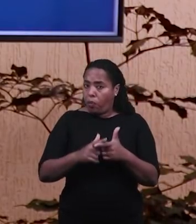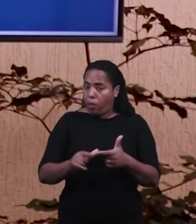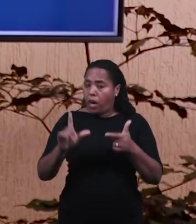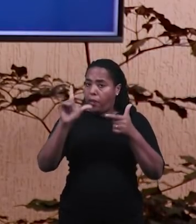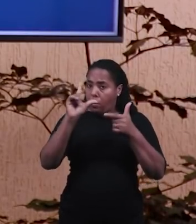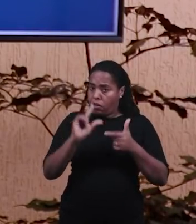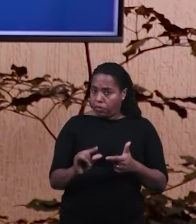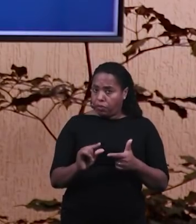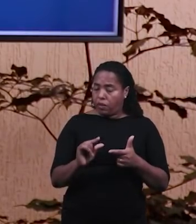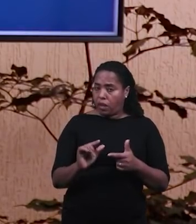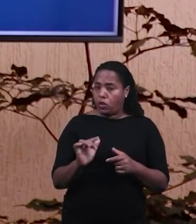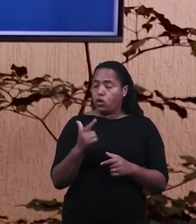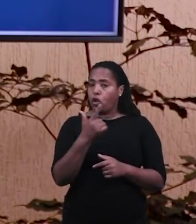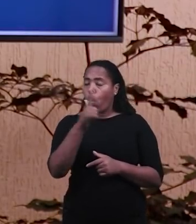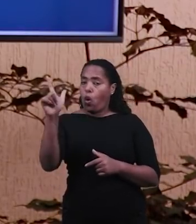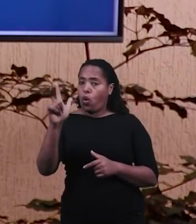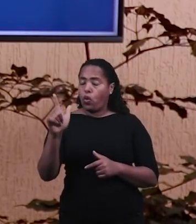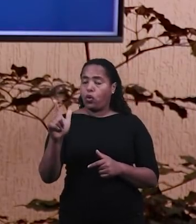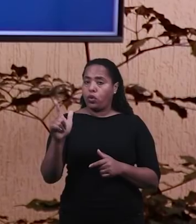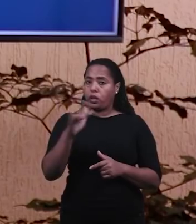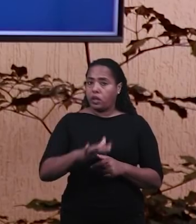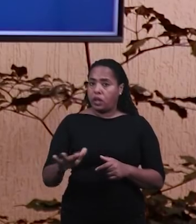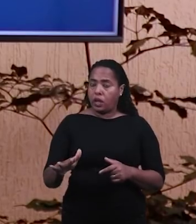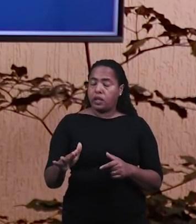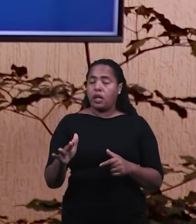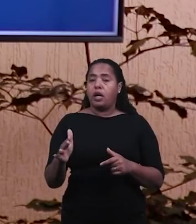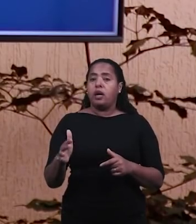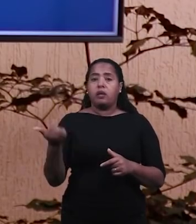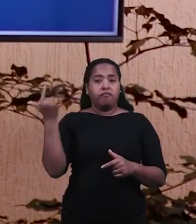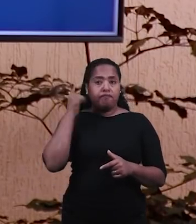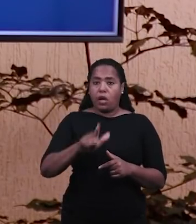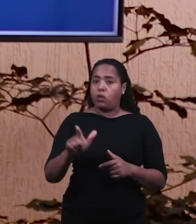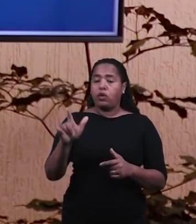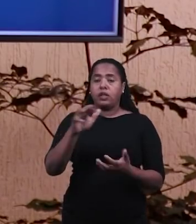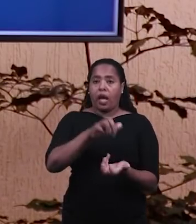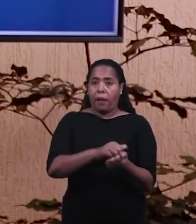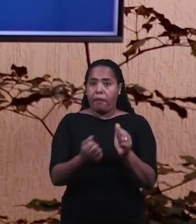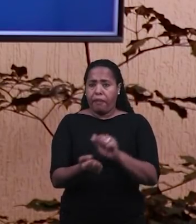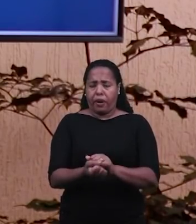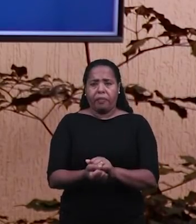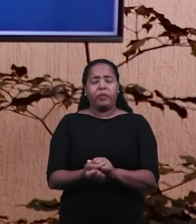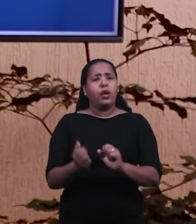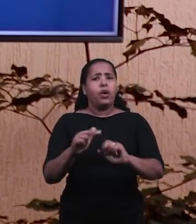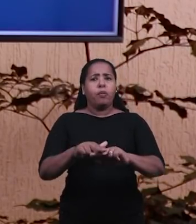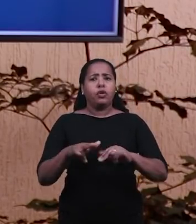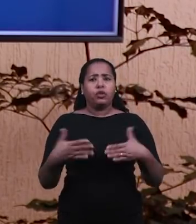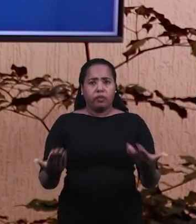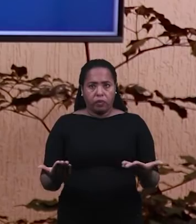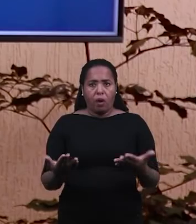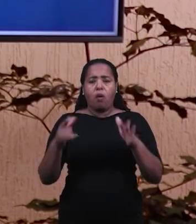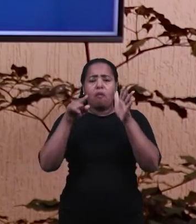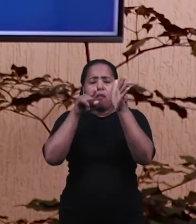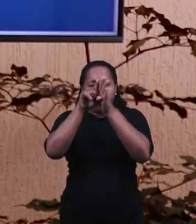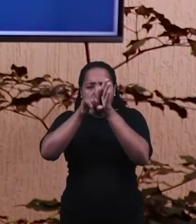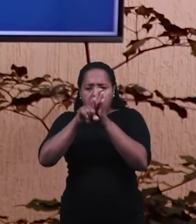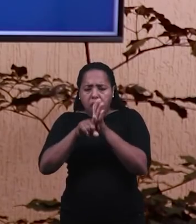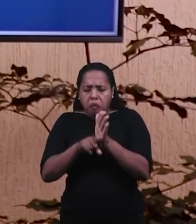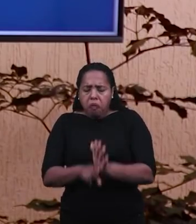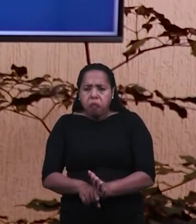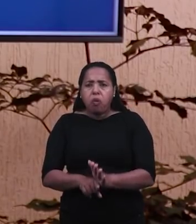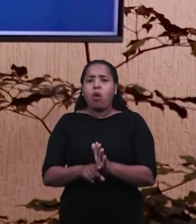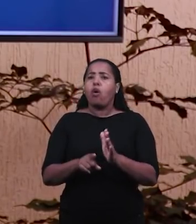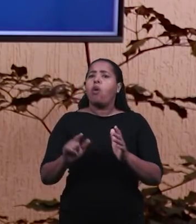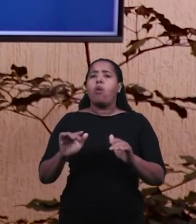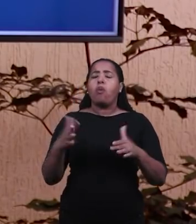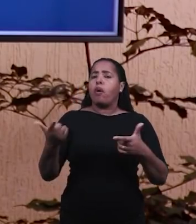aquela criança que não consegue se adequar à sua faixa etária, tá? E por que isso nós vamos fazer o levantamento de quais são esses